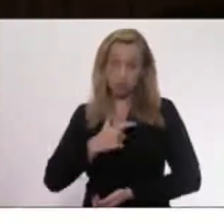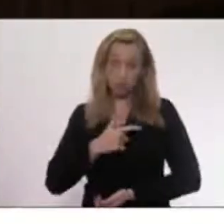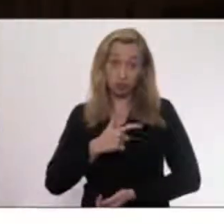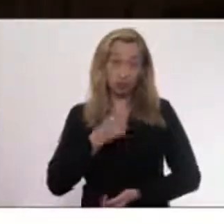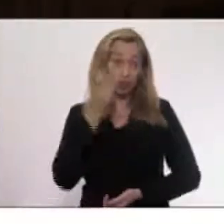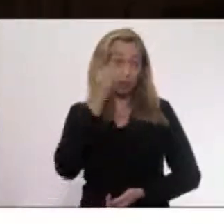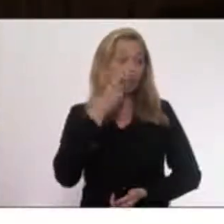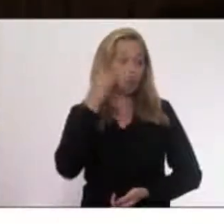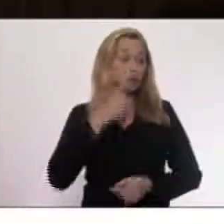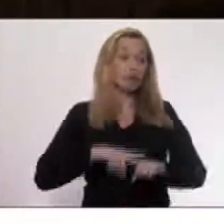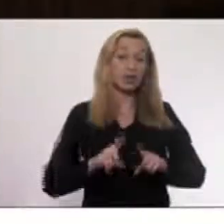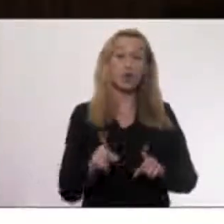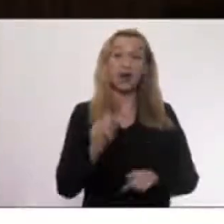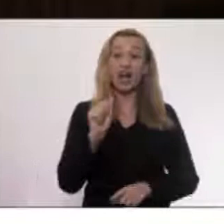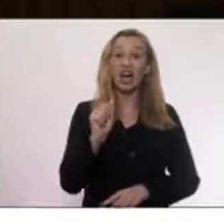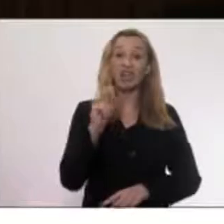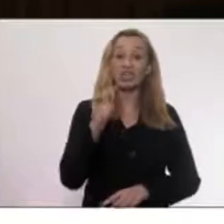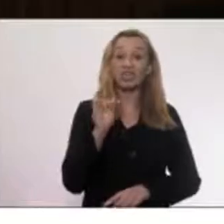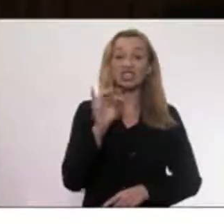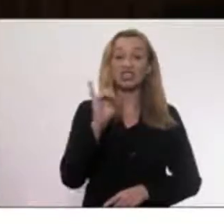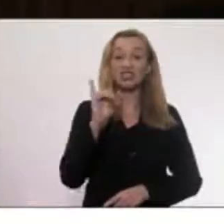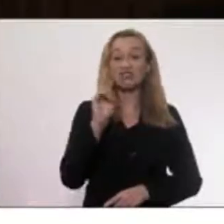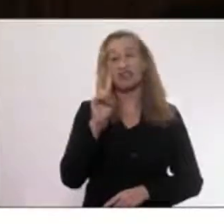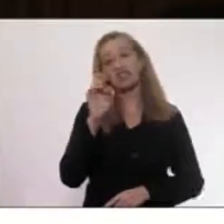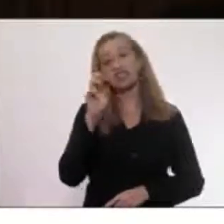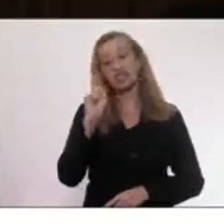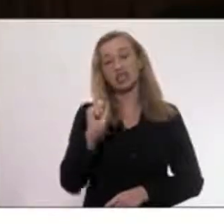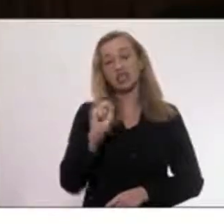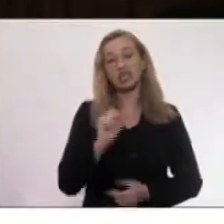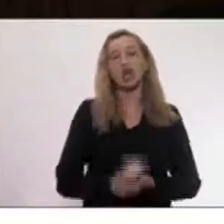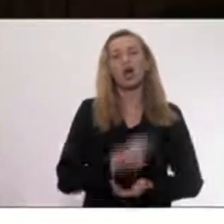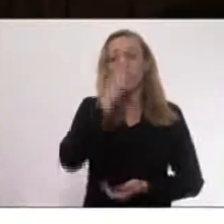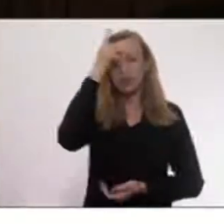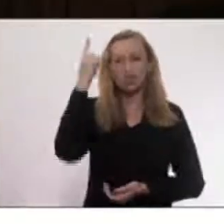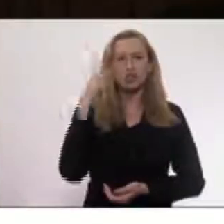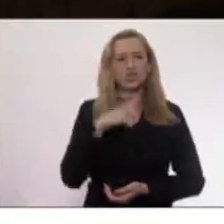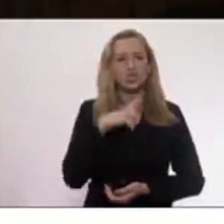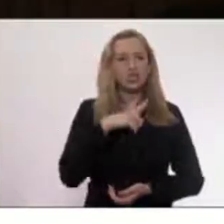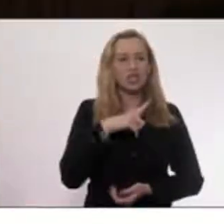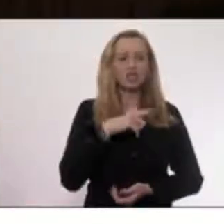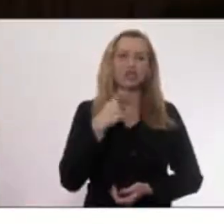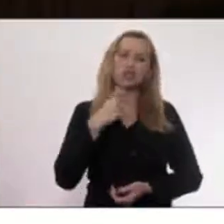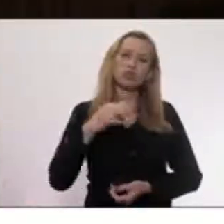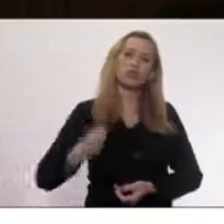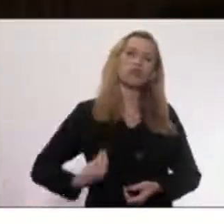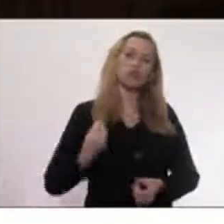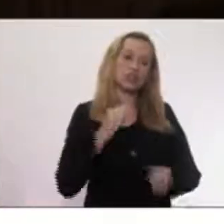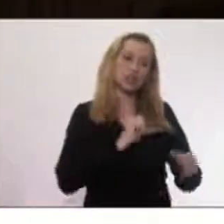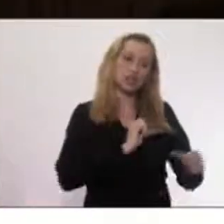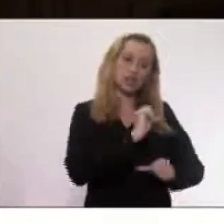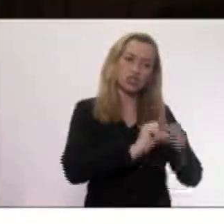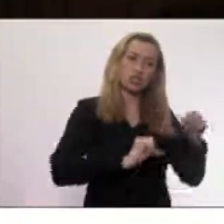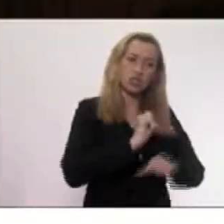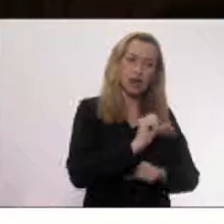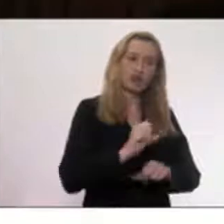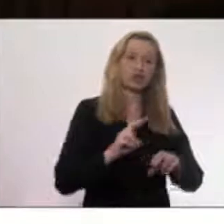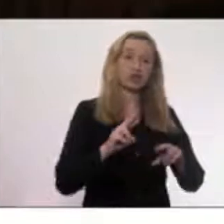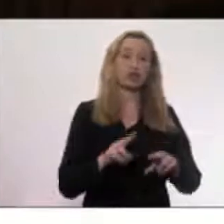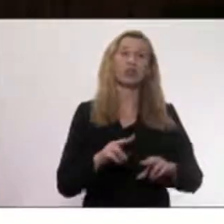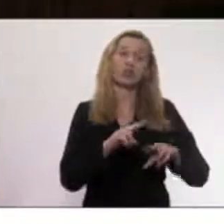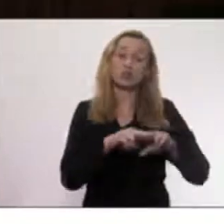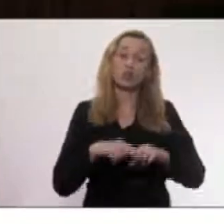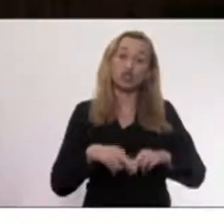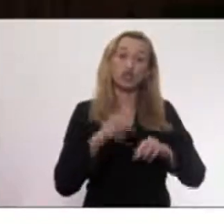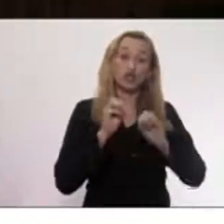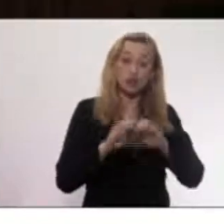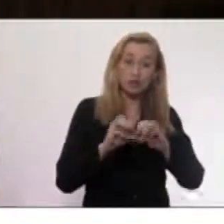acima de tudo, um ativista pela educação. Uma pessoa que teve sua vida transformada pela educação, pelas